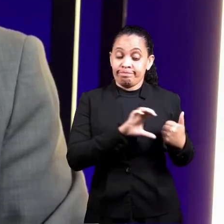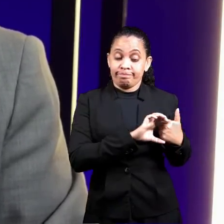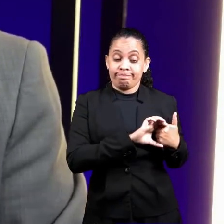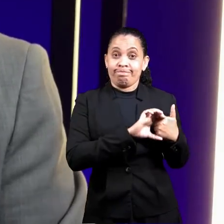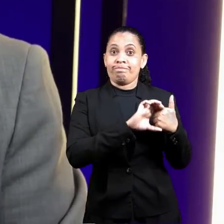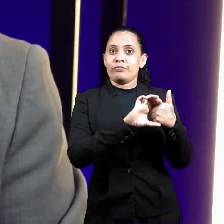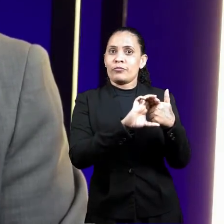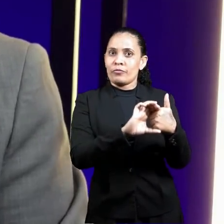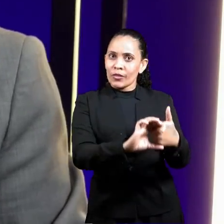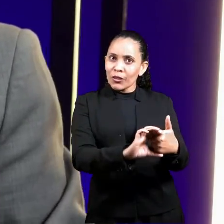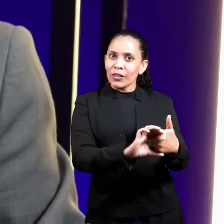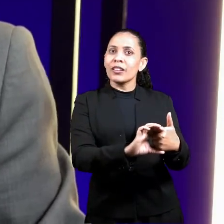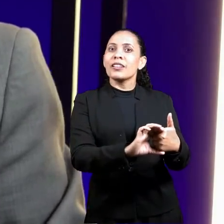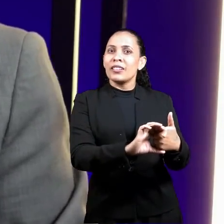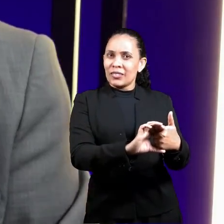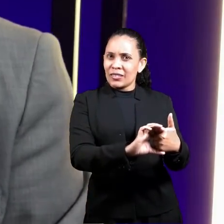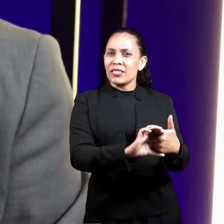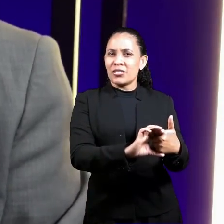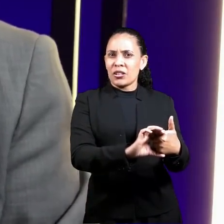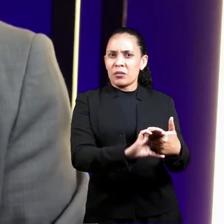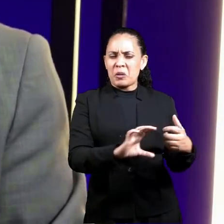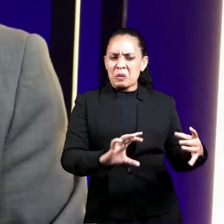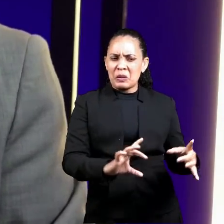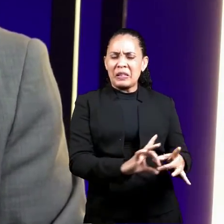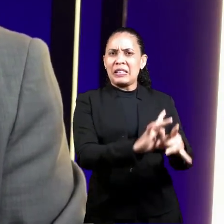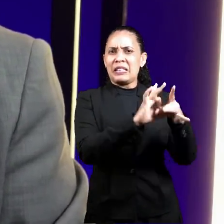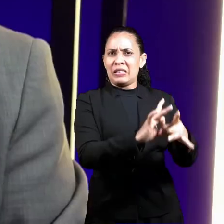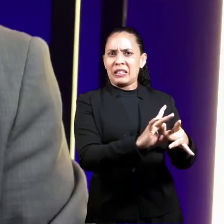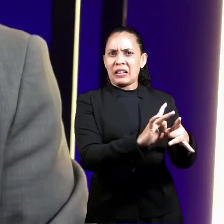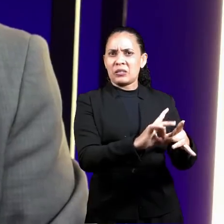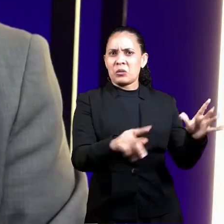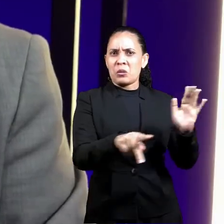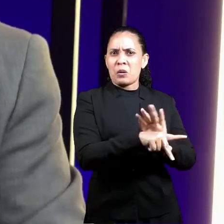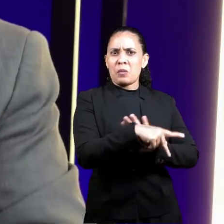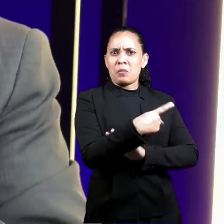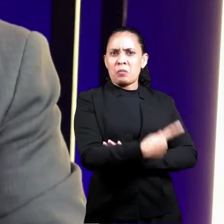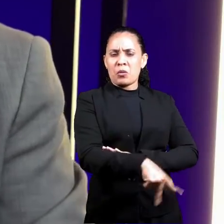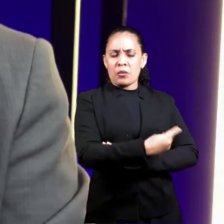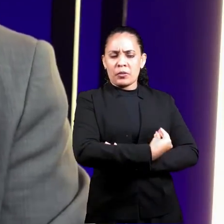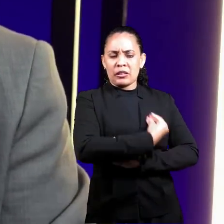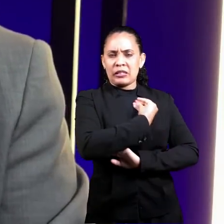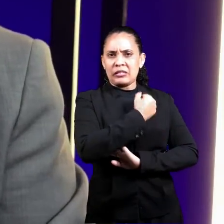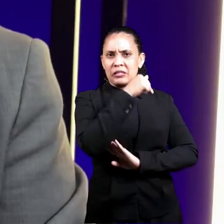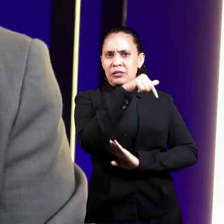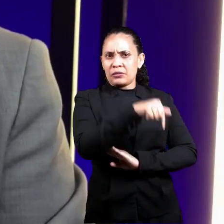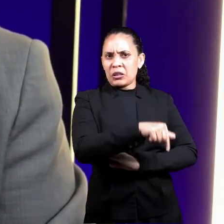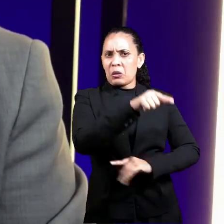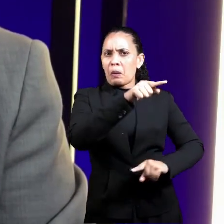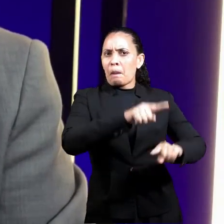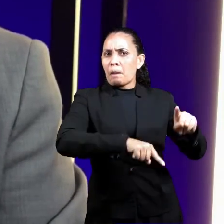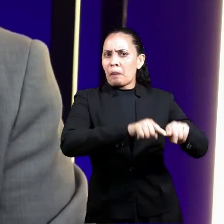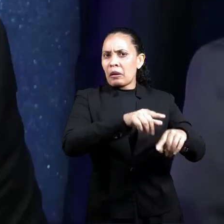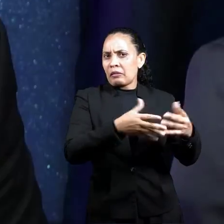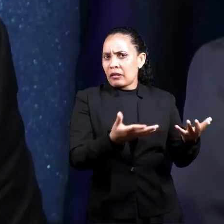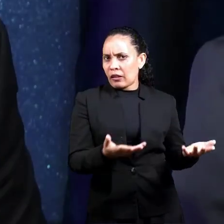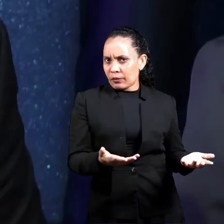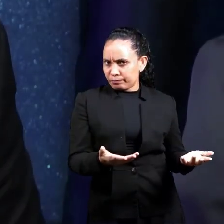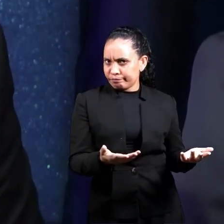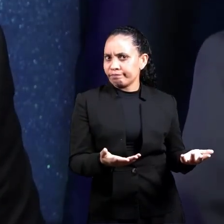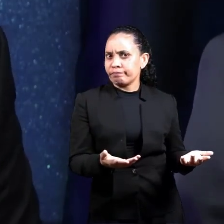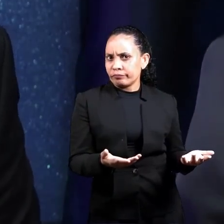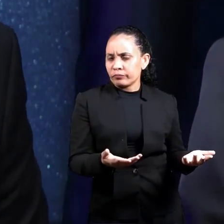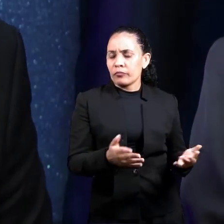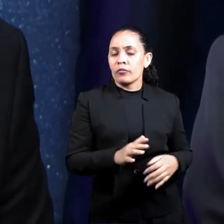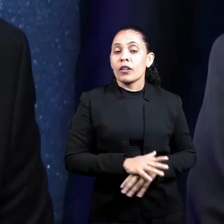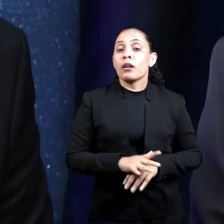está cativo e aprisionado com as coisas dessa vida. Virou refém. Refém das coisas dessa vida, né?